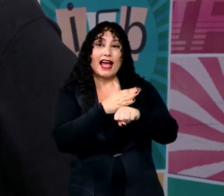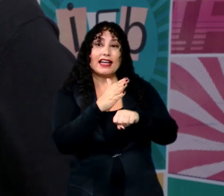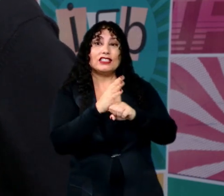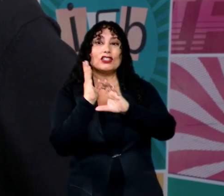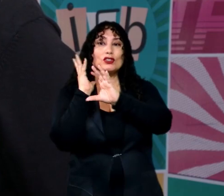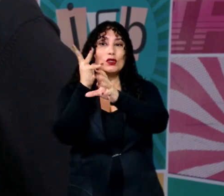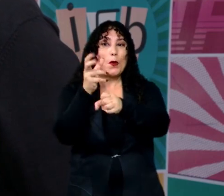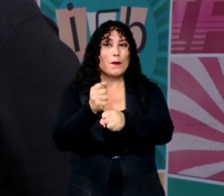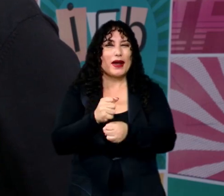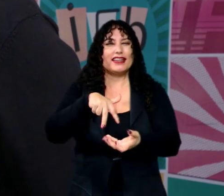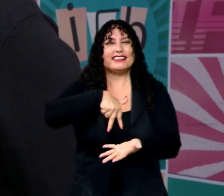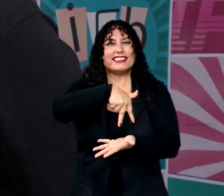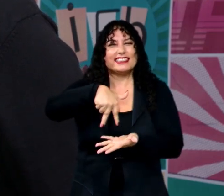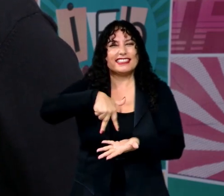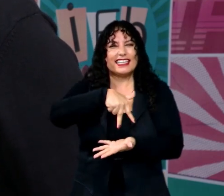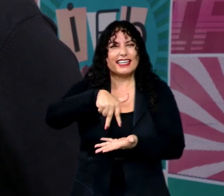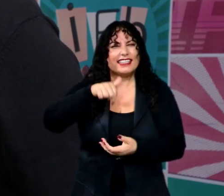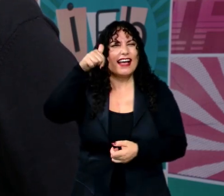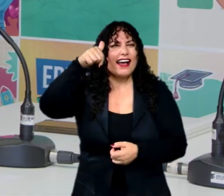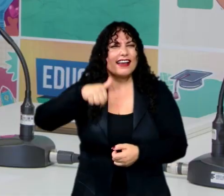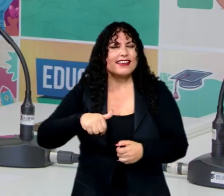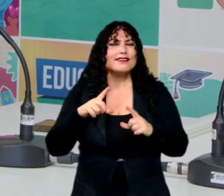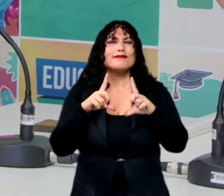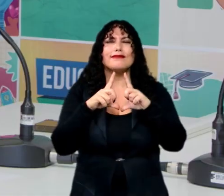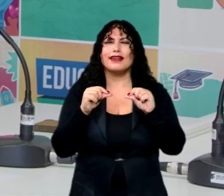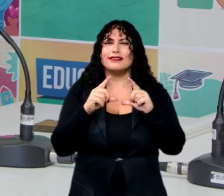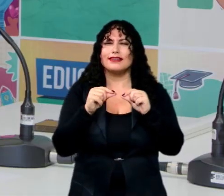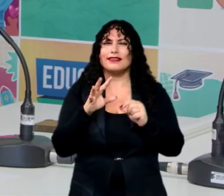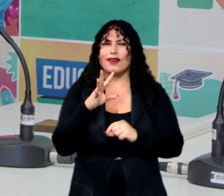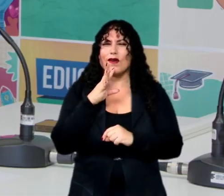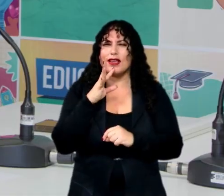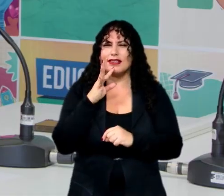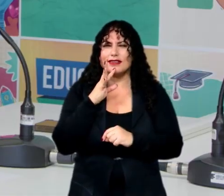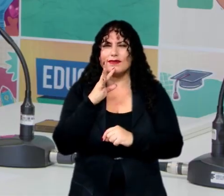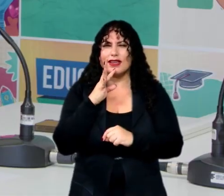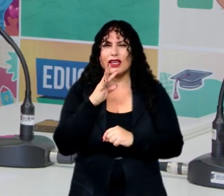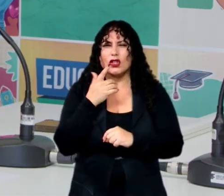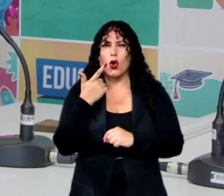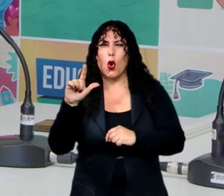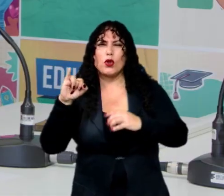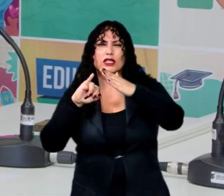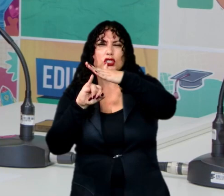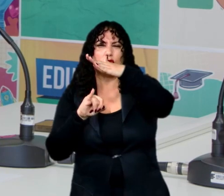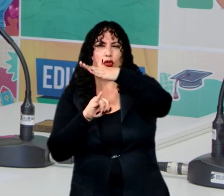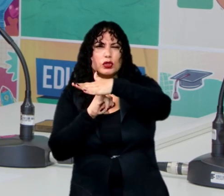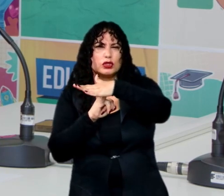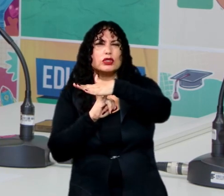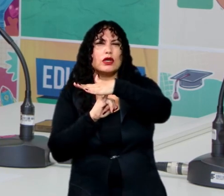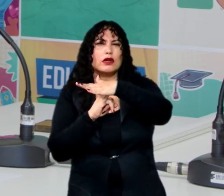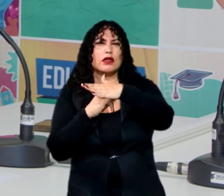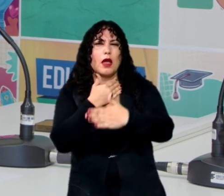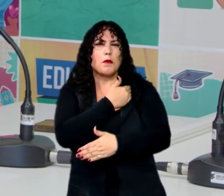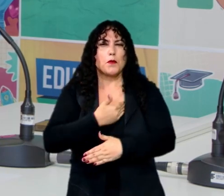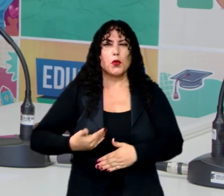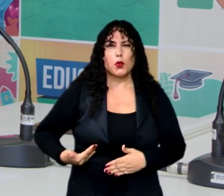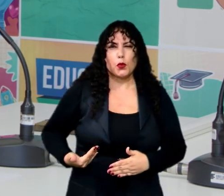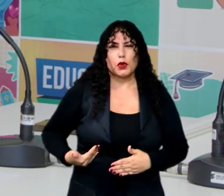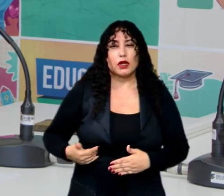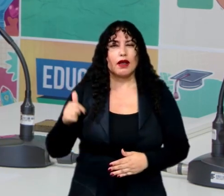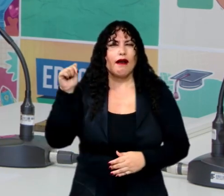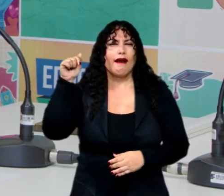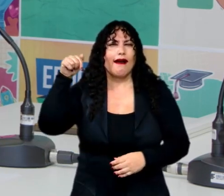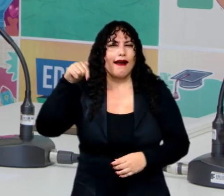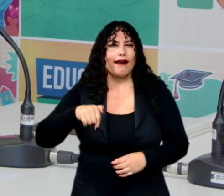dança. Aqui no Brasil, em Brasília, tem conhecimento de alguma outra instituição que talvez seja pública? Porque, assim,